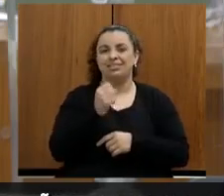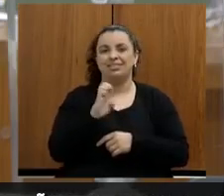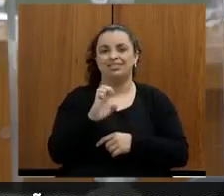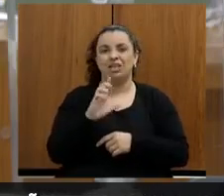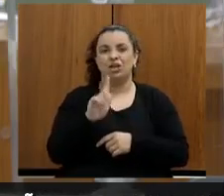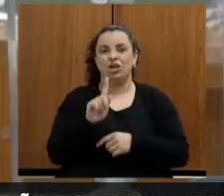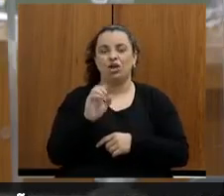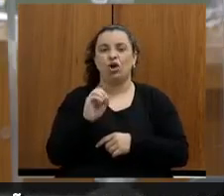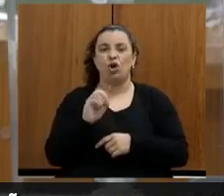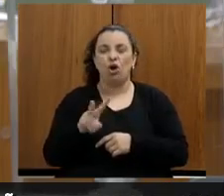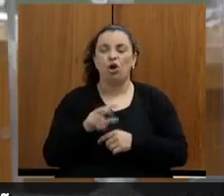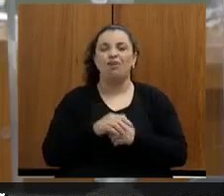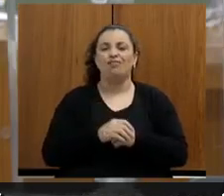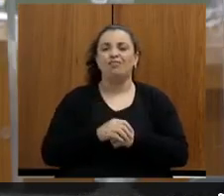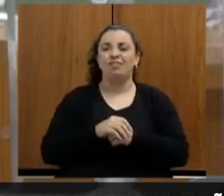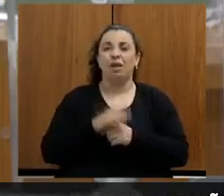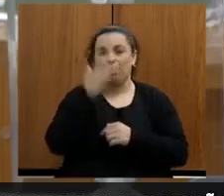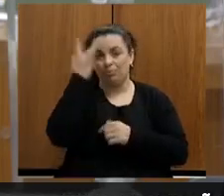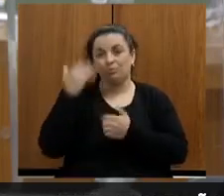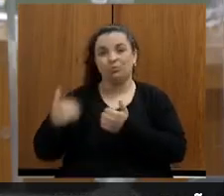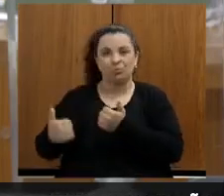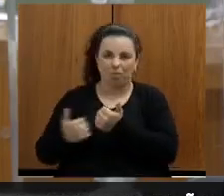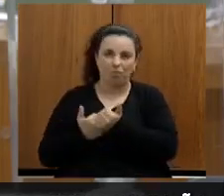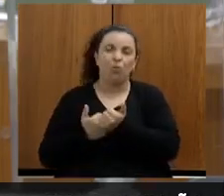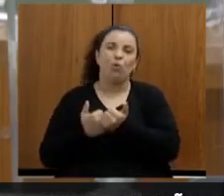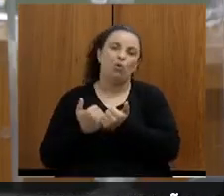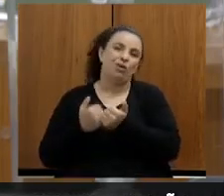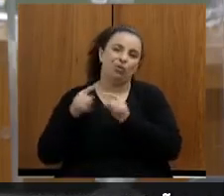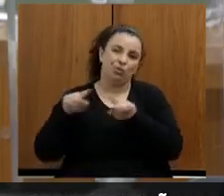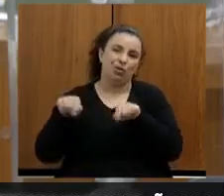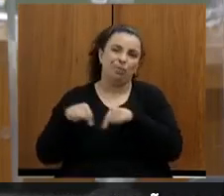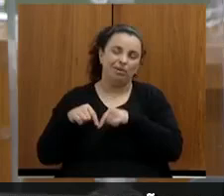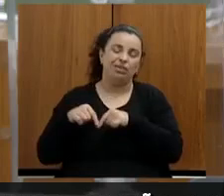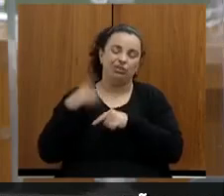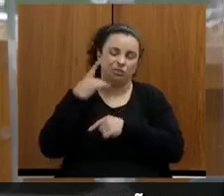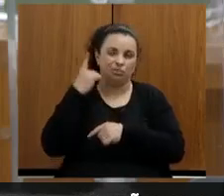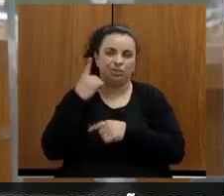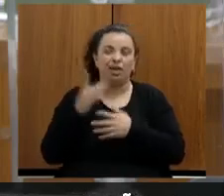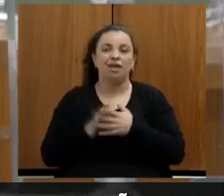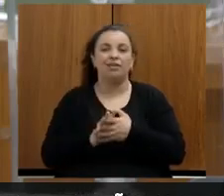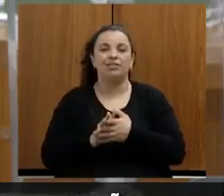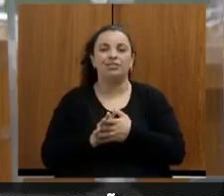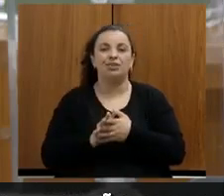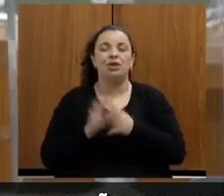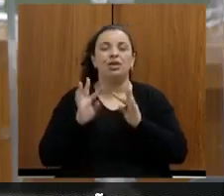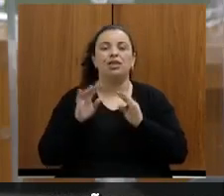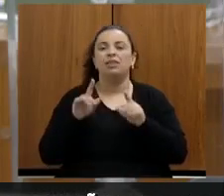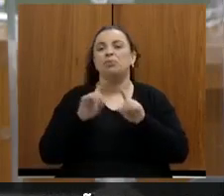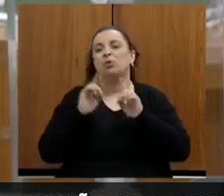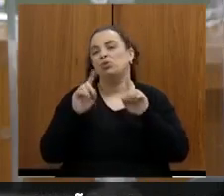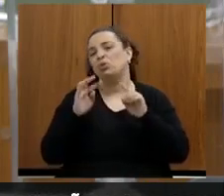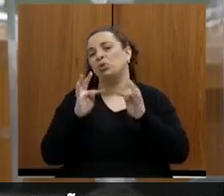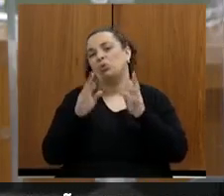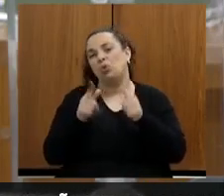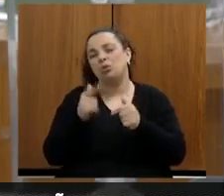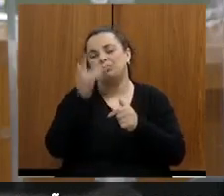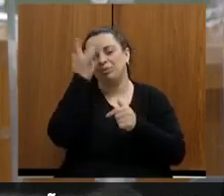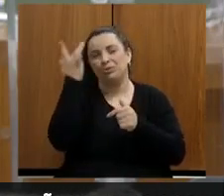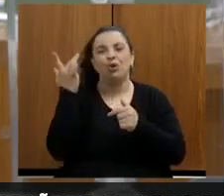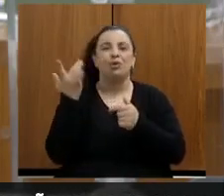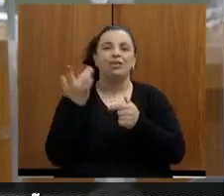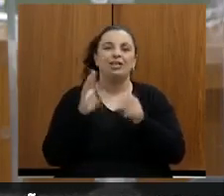da maioria a minha do gabinete e de uma forma muito especial é a nossa turma aqui das comissões E